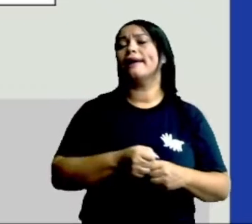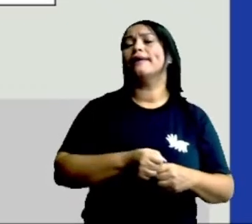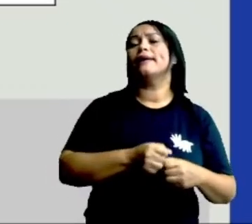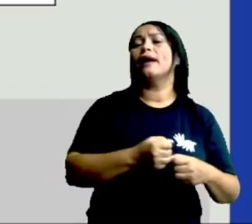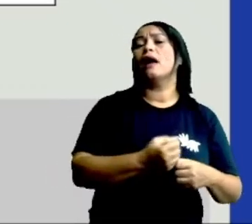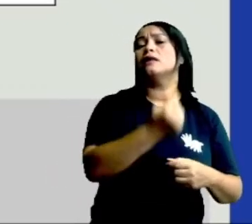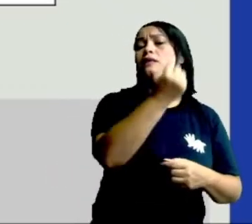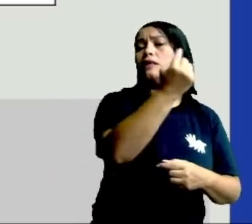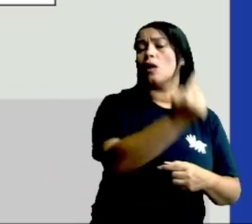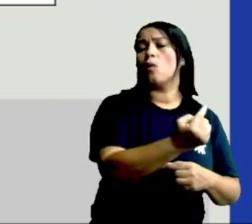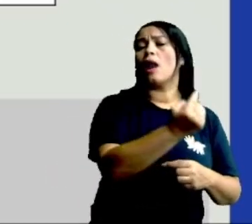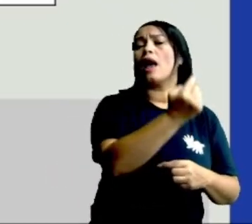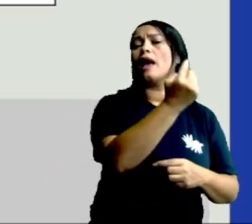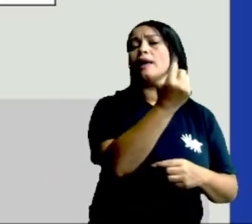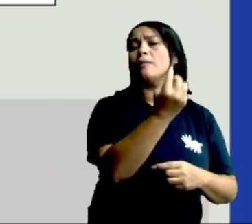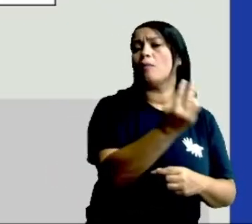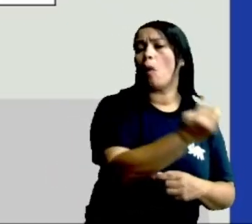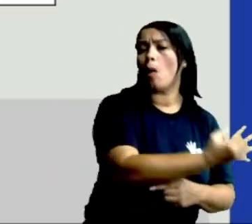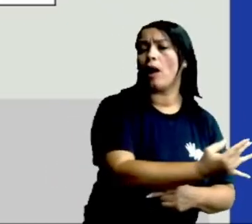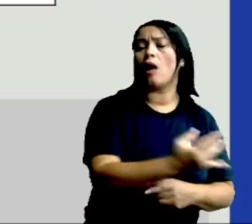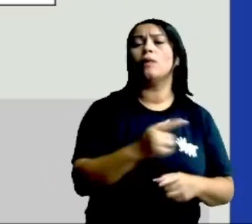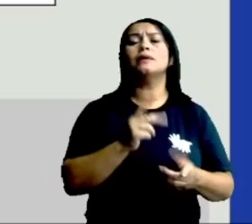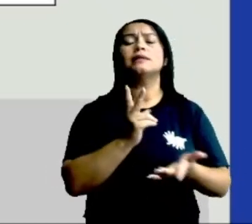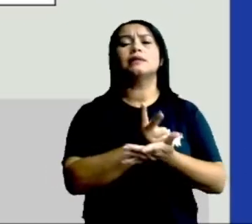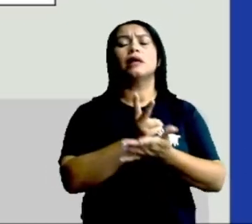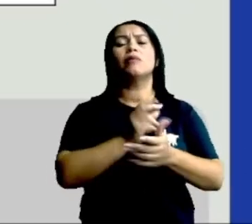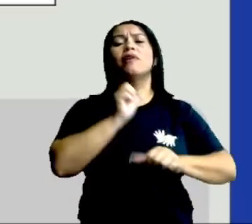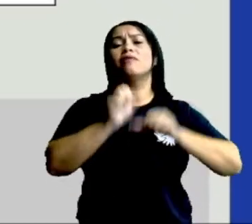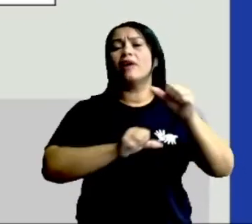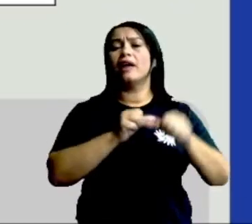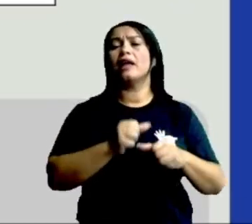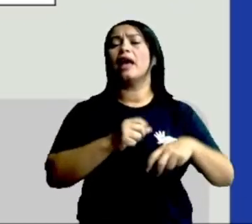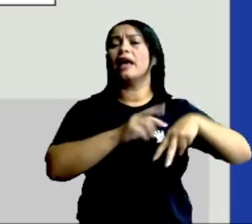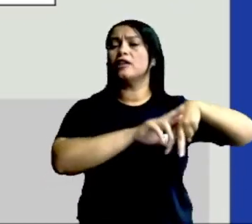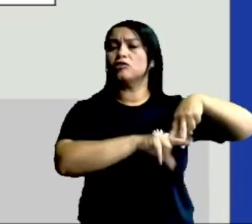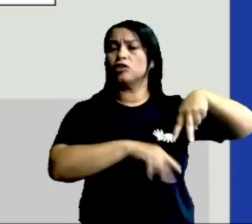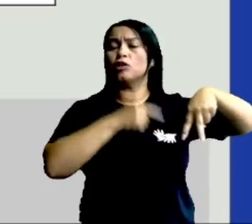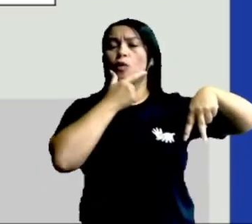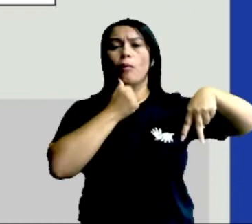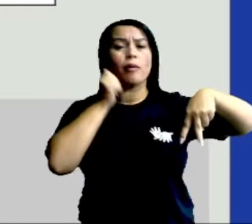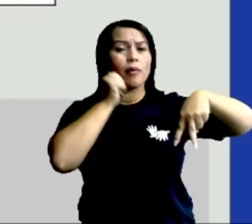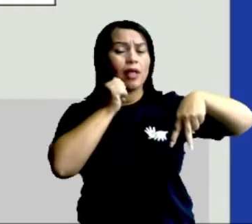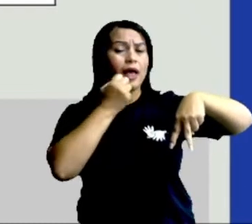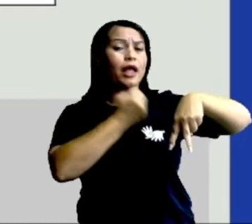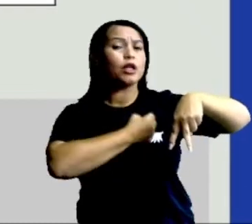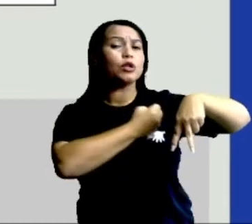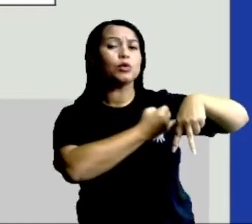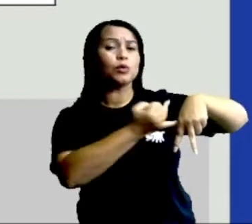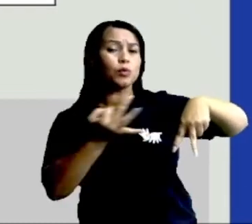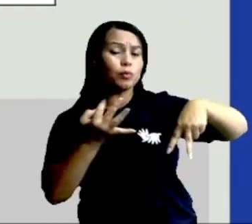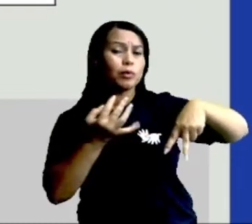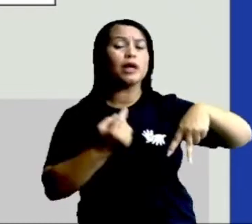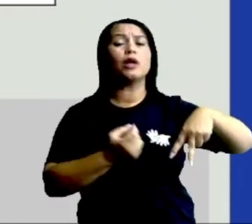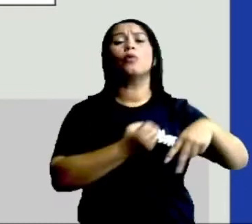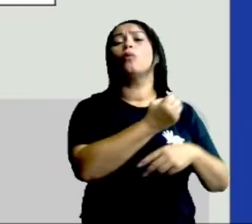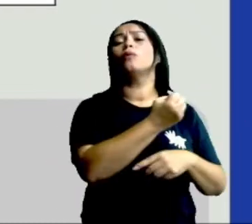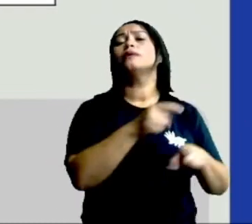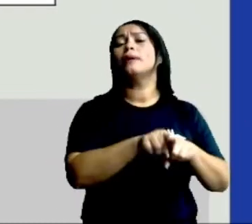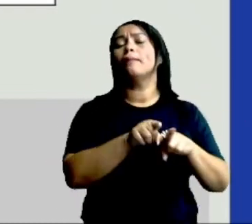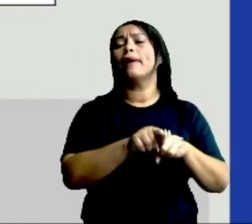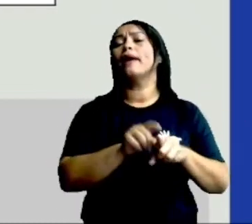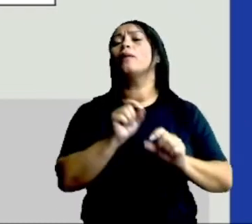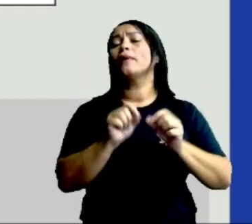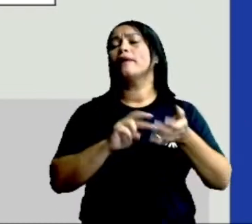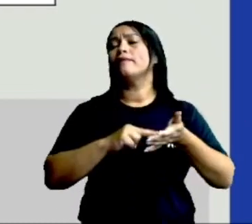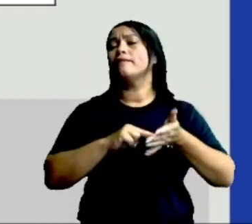sempre vão variar em gênero, masculino e feminino, e número singular e plural. Lembrando que